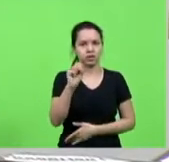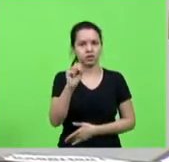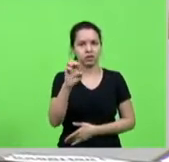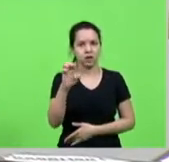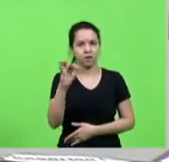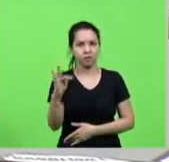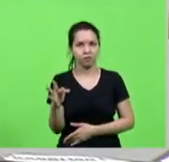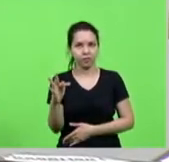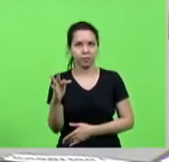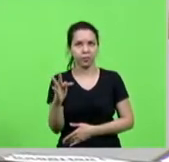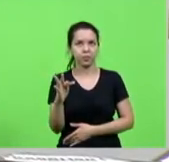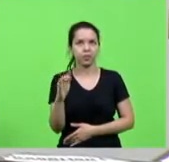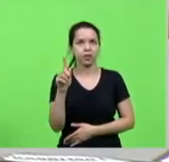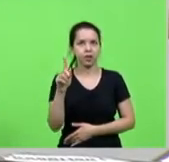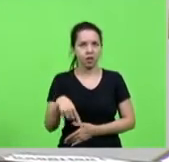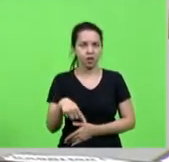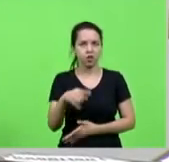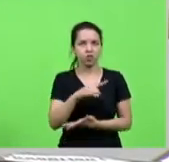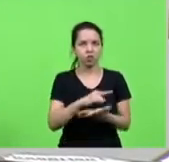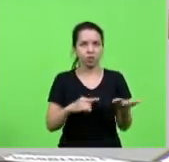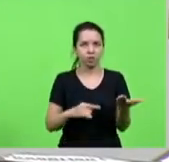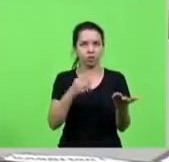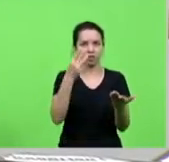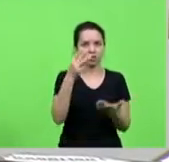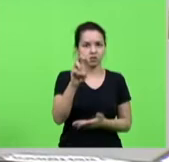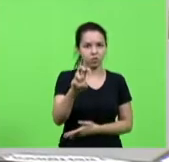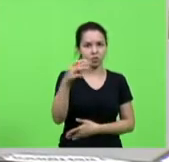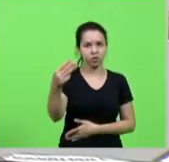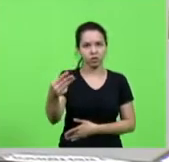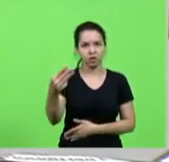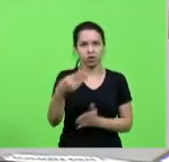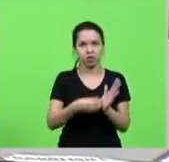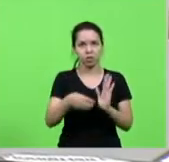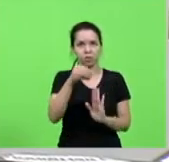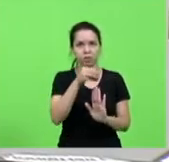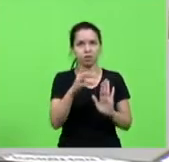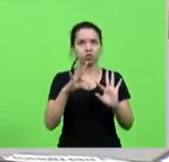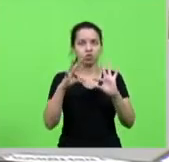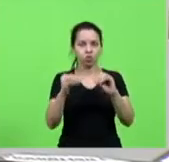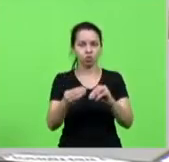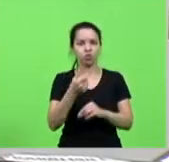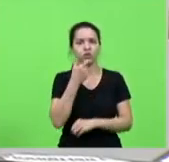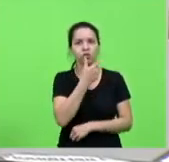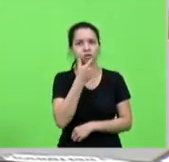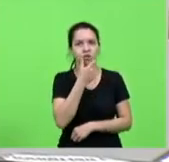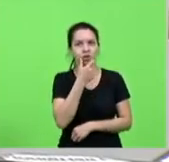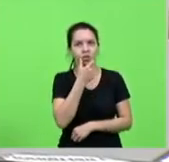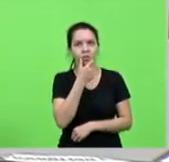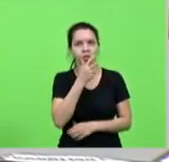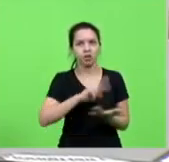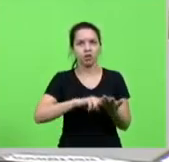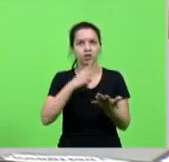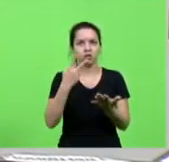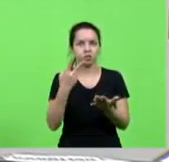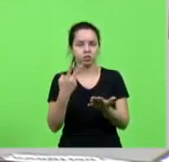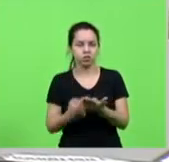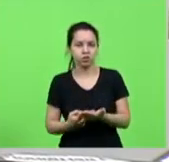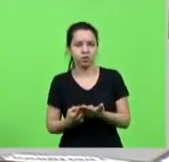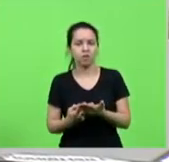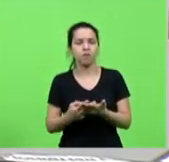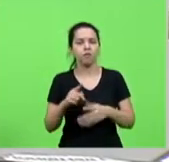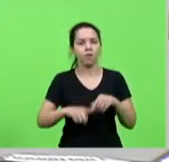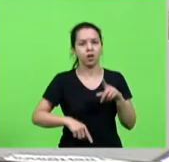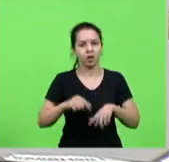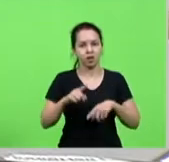nós encadernamos aqui, ele tem 53 páginas, está todo em inglês, mas a tradução do seu título é Ferramentas de Garantia da